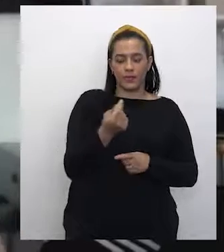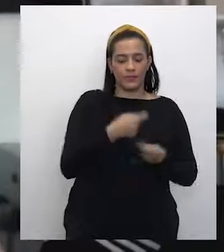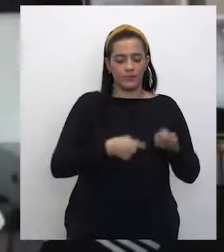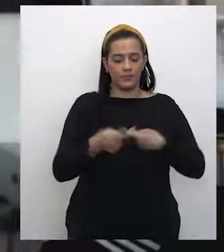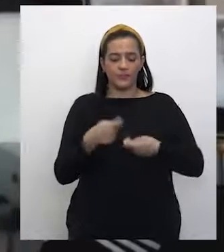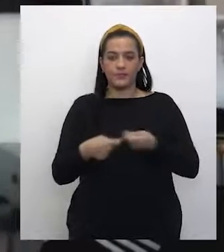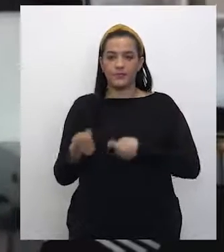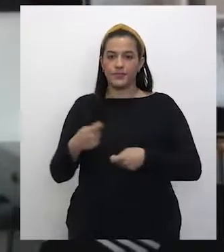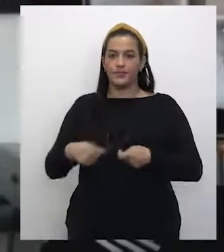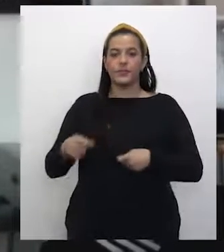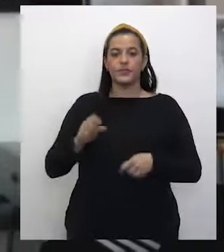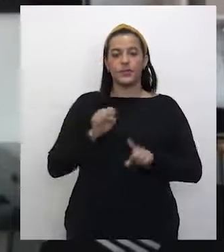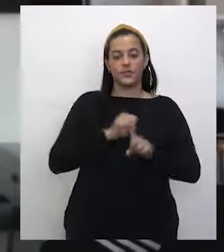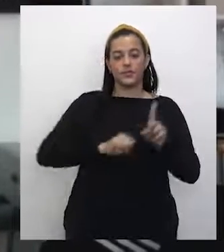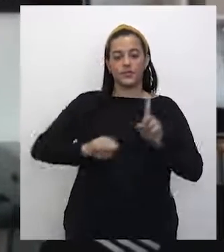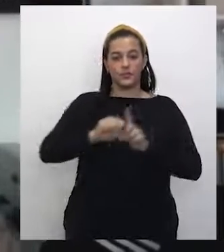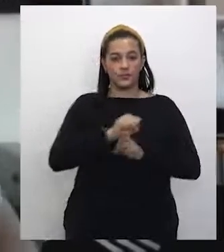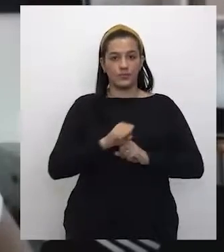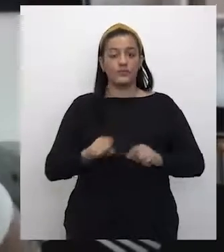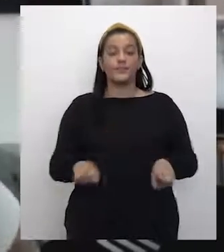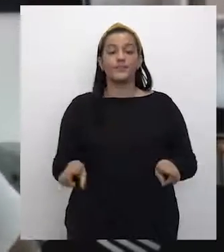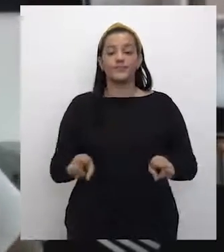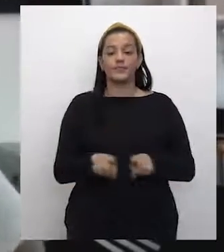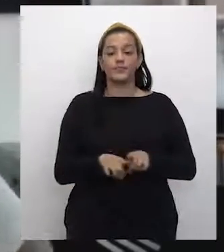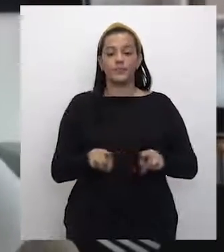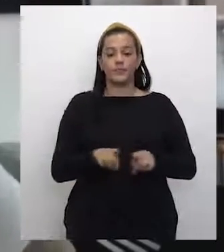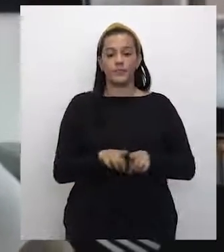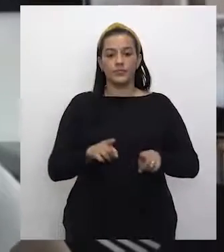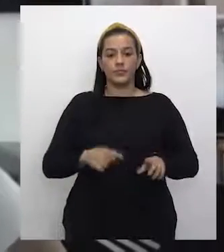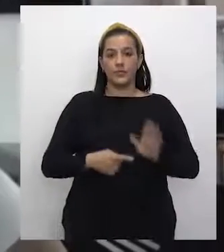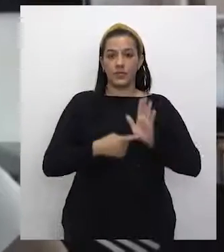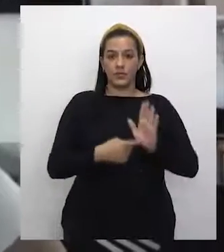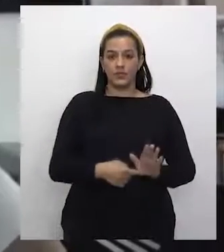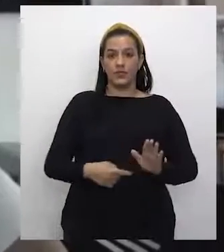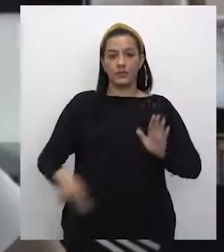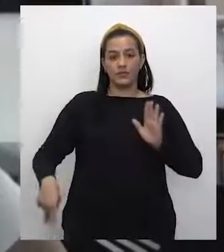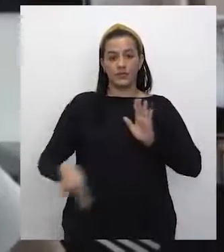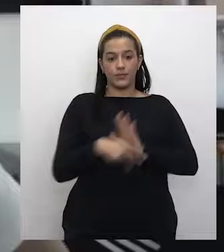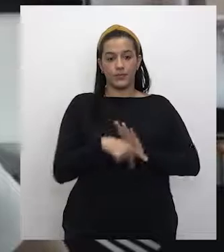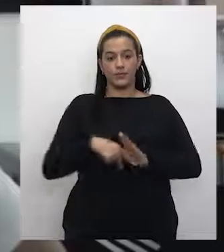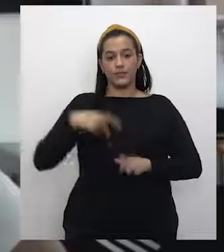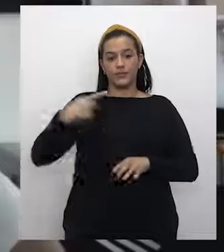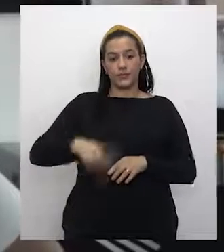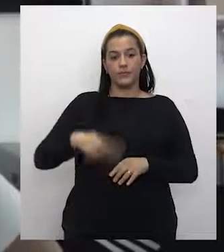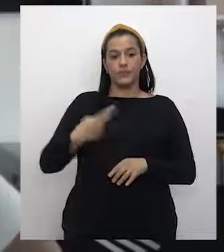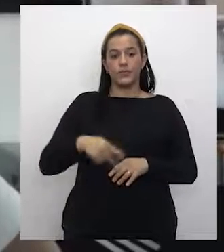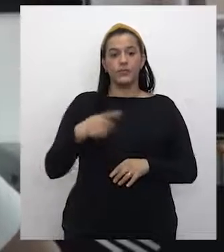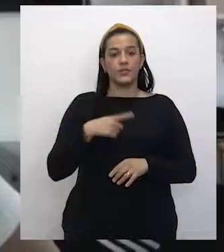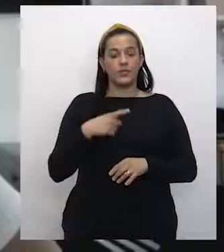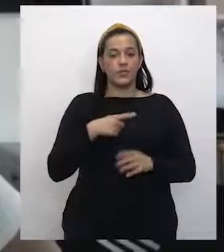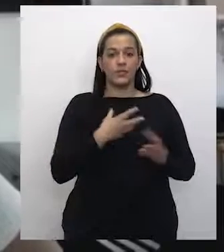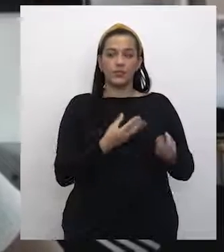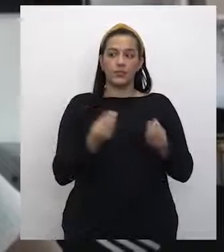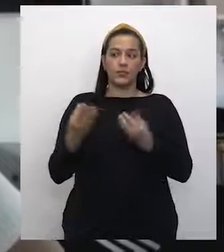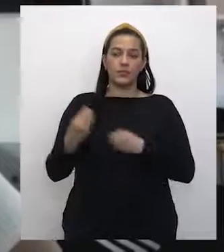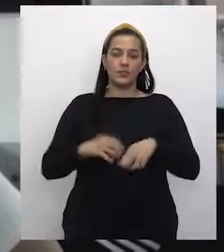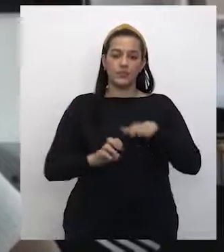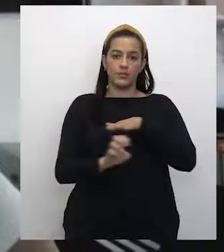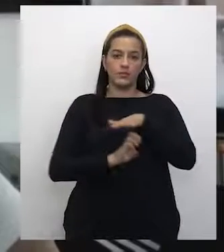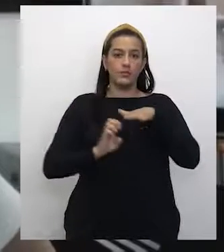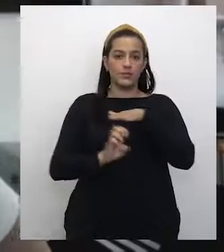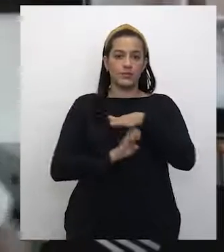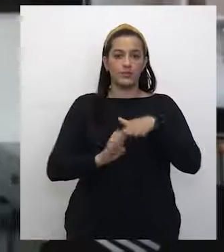sociedade. Então, tem também a atração de capital externo, né? Porque as empresas elas têm, né,